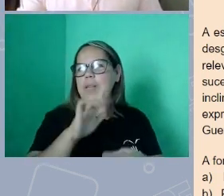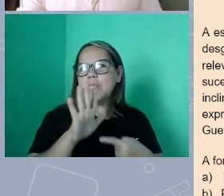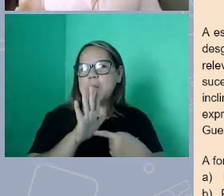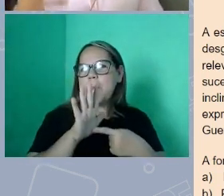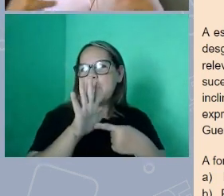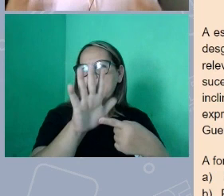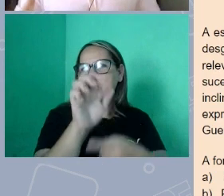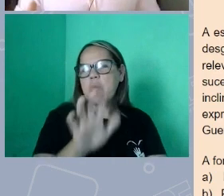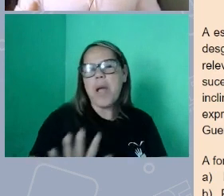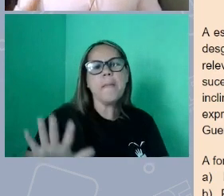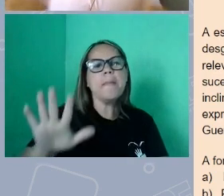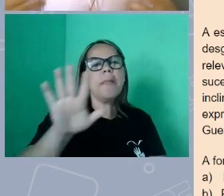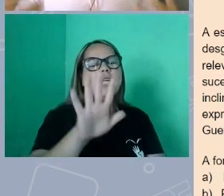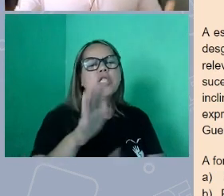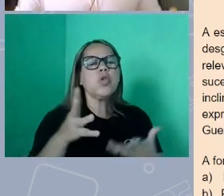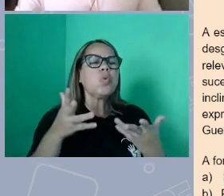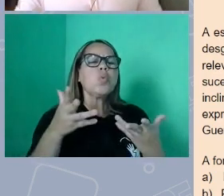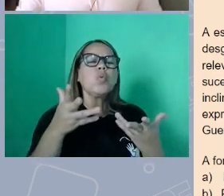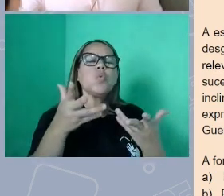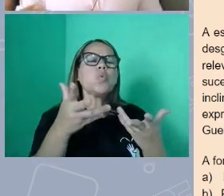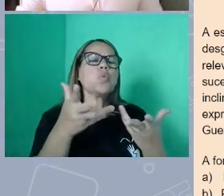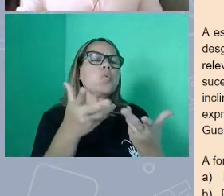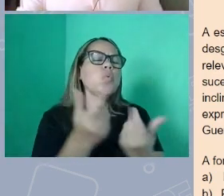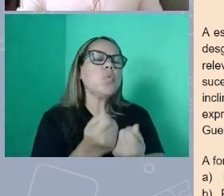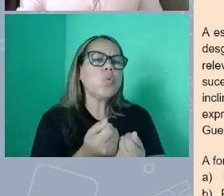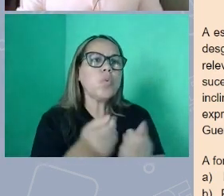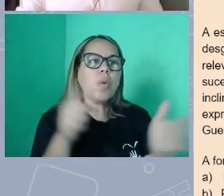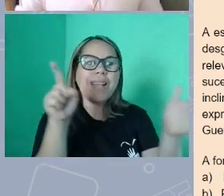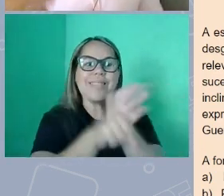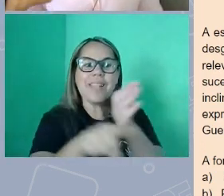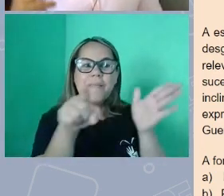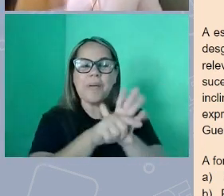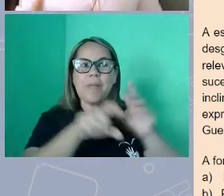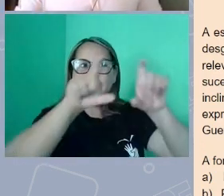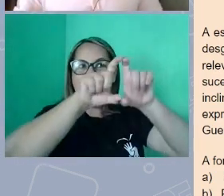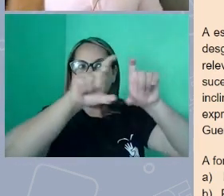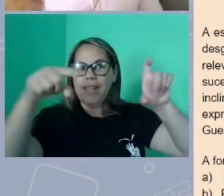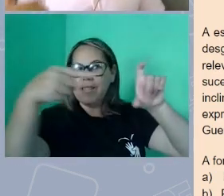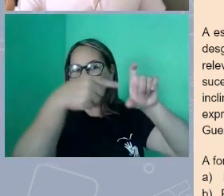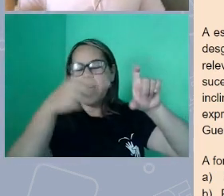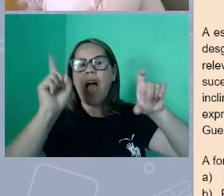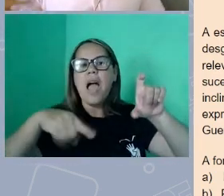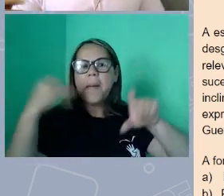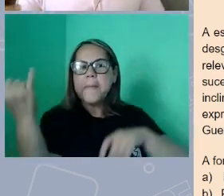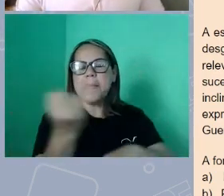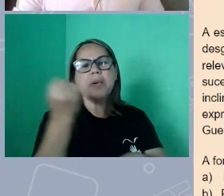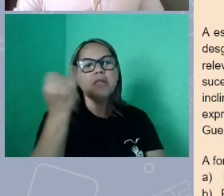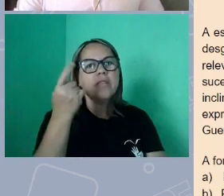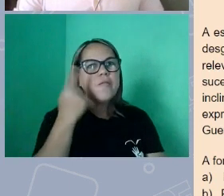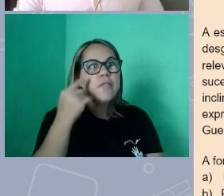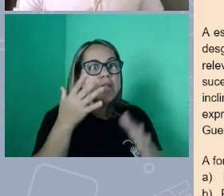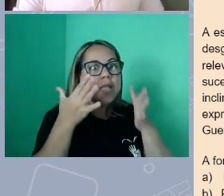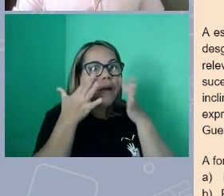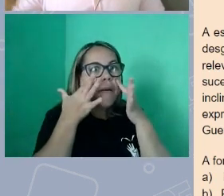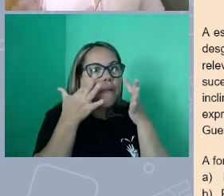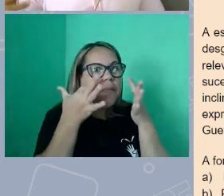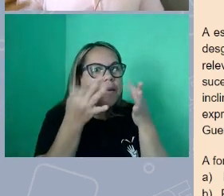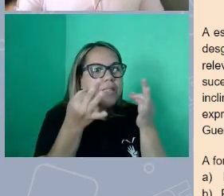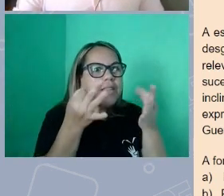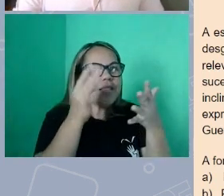imagem tudo que a questão te oferta é interessante que você fique atento